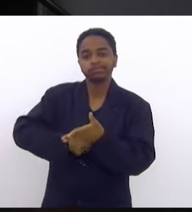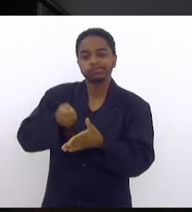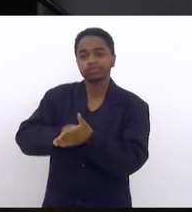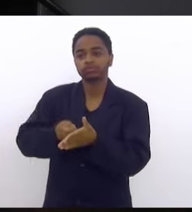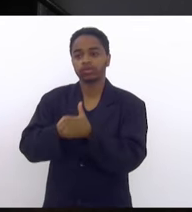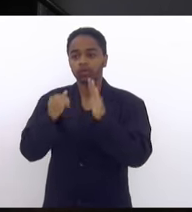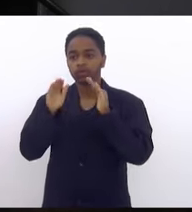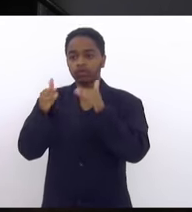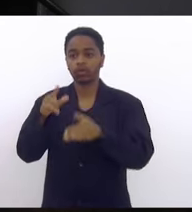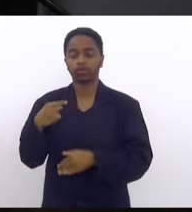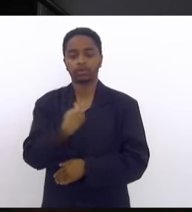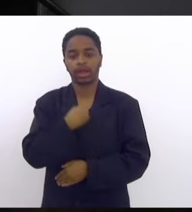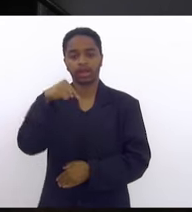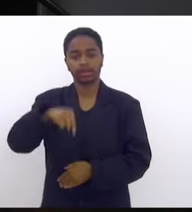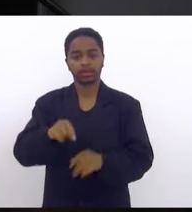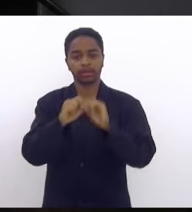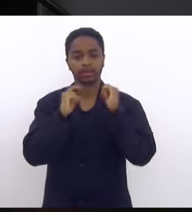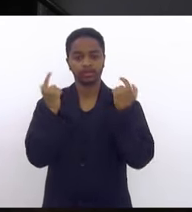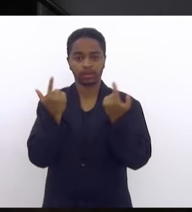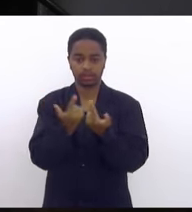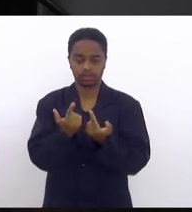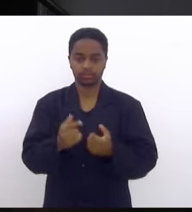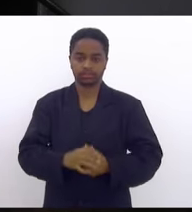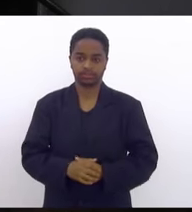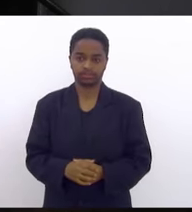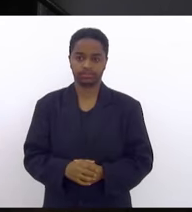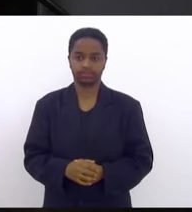na Assembleia Legislativa do Rio de Janeiro.